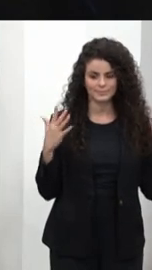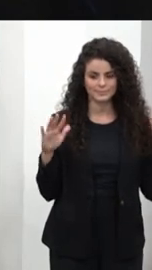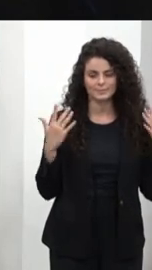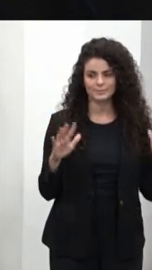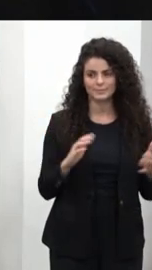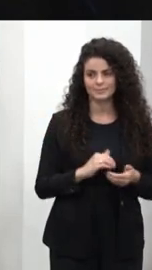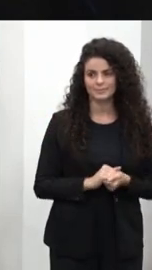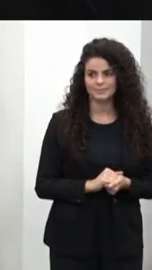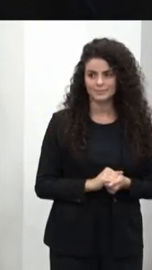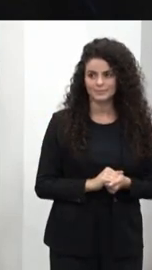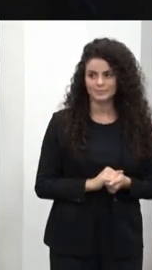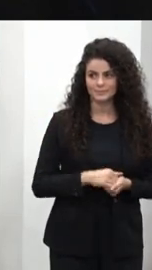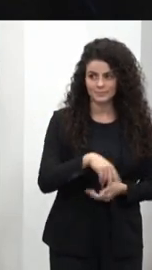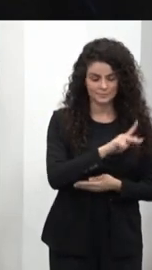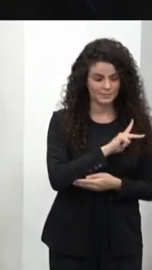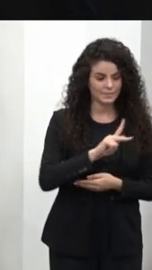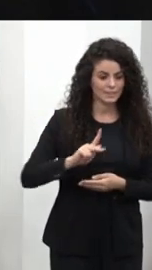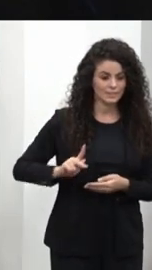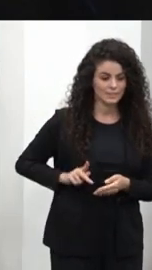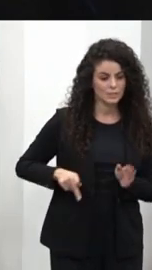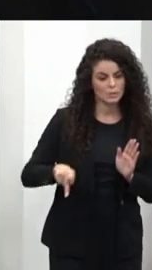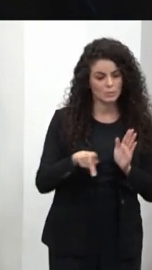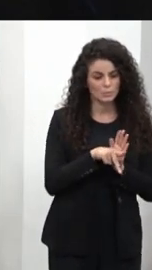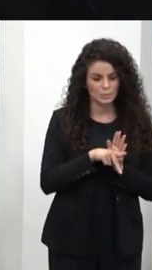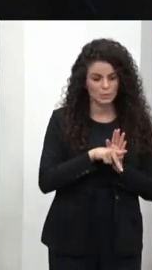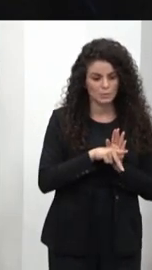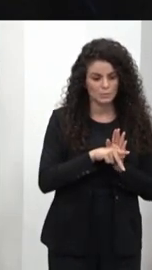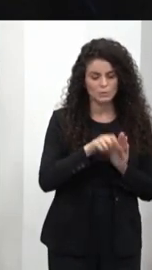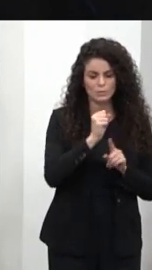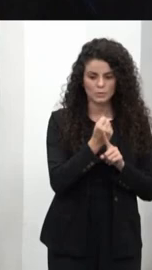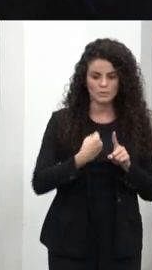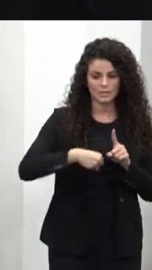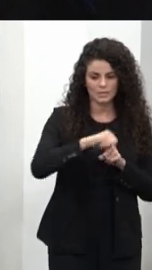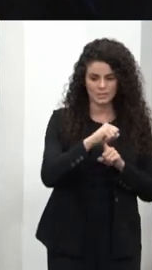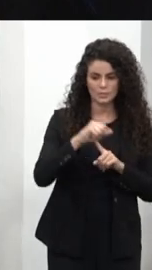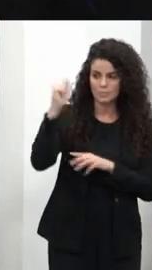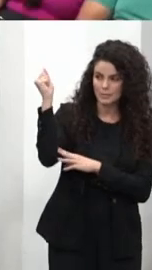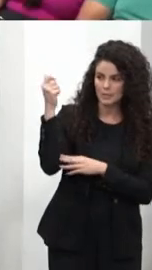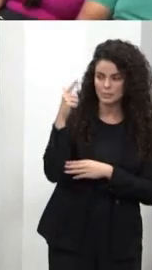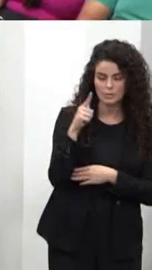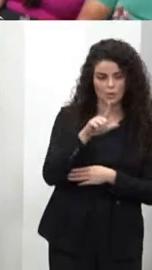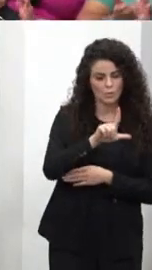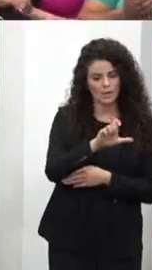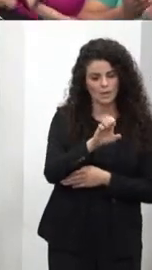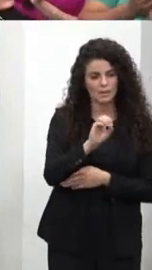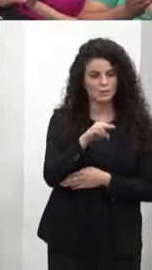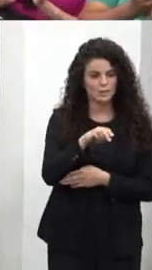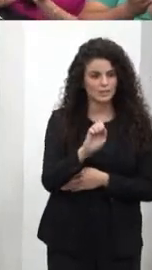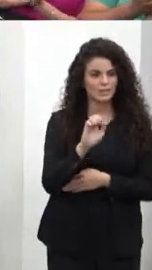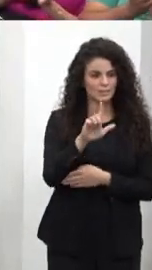senhor presidente do partido socialismo e liberdade pessoal Leonel camazão